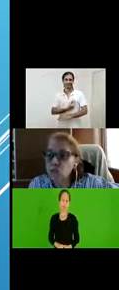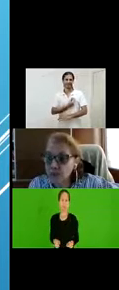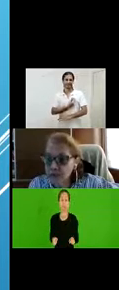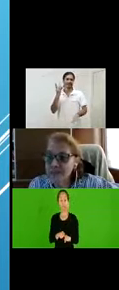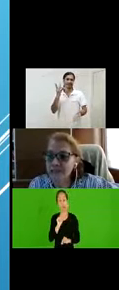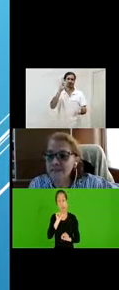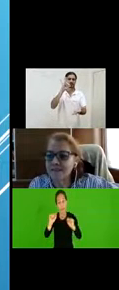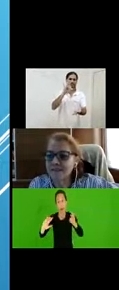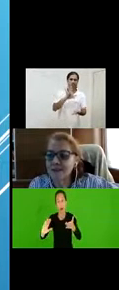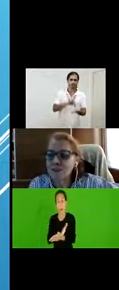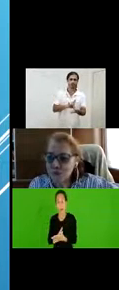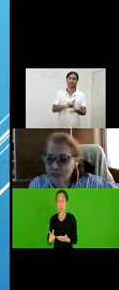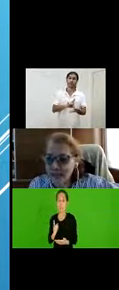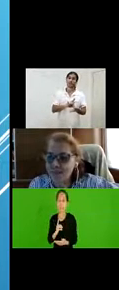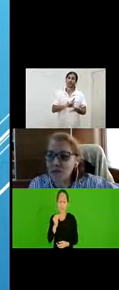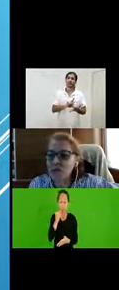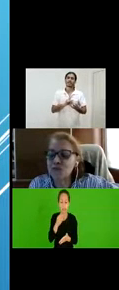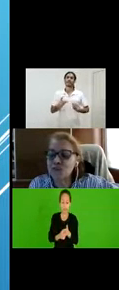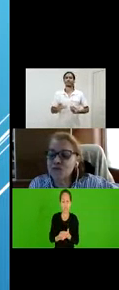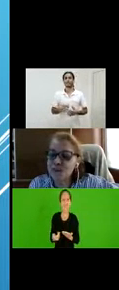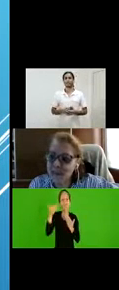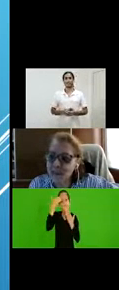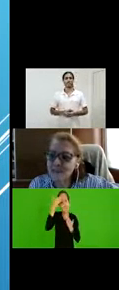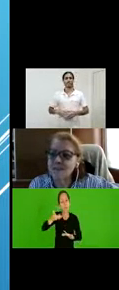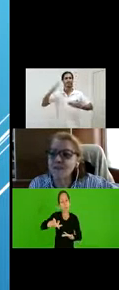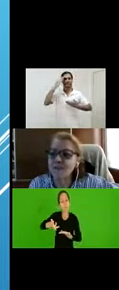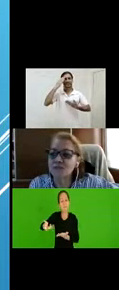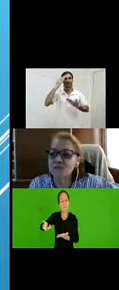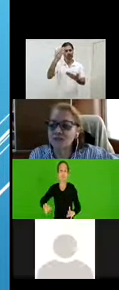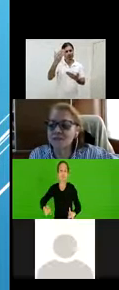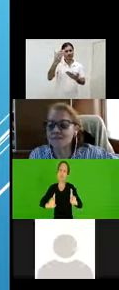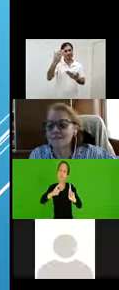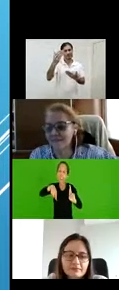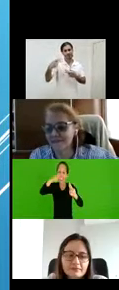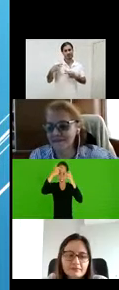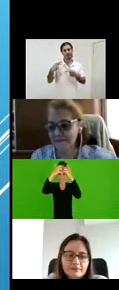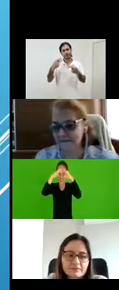subsistência. Muito obrigada pelo convite, fica aí essas reflexões.